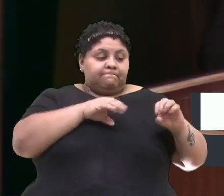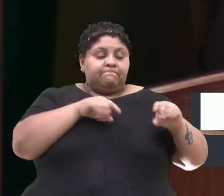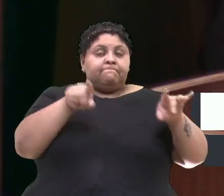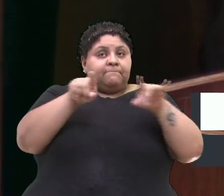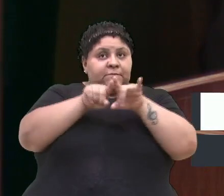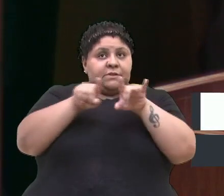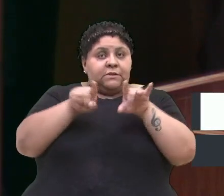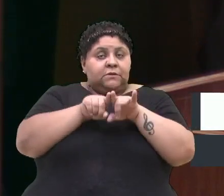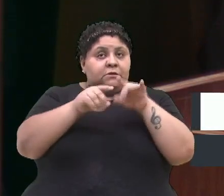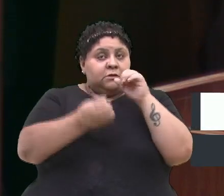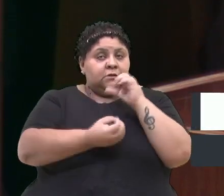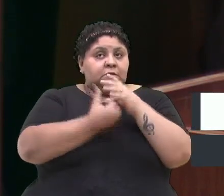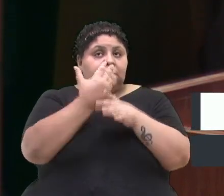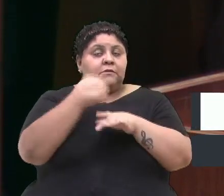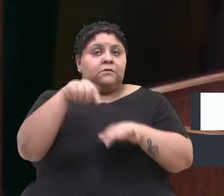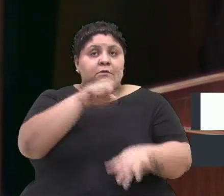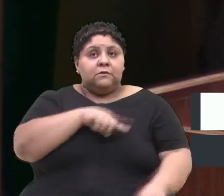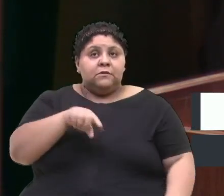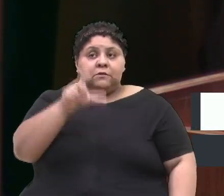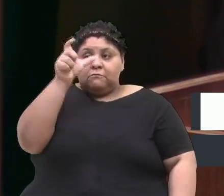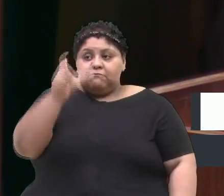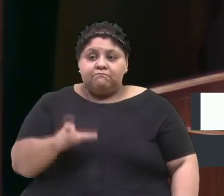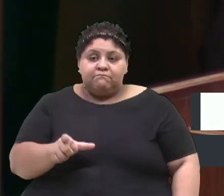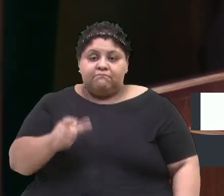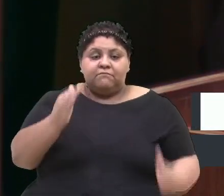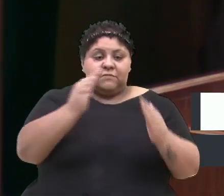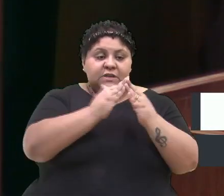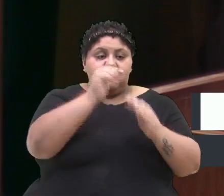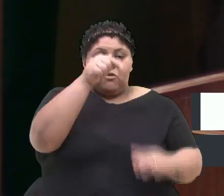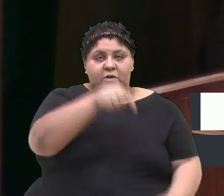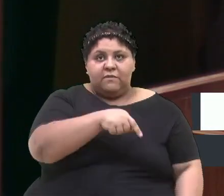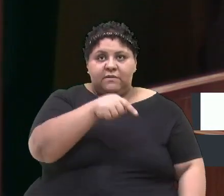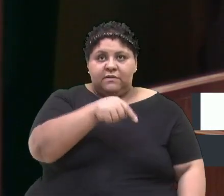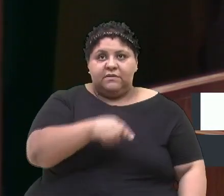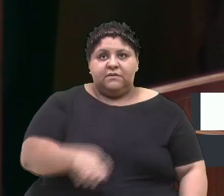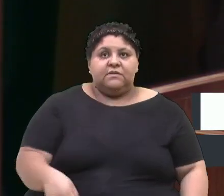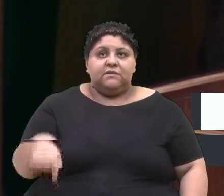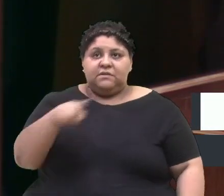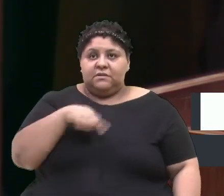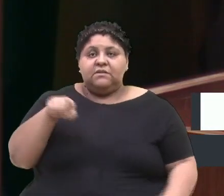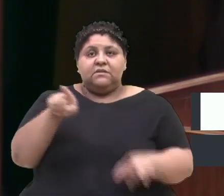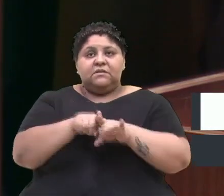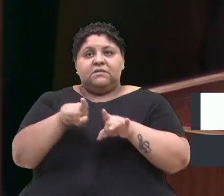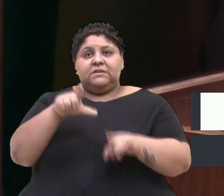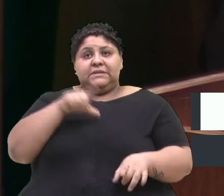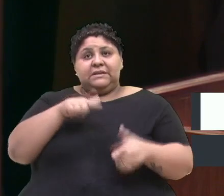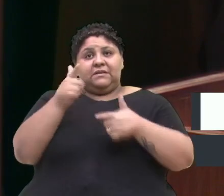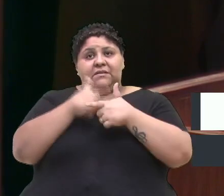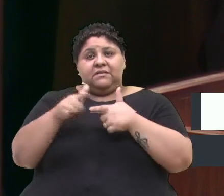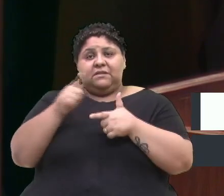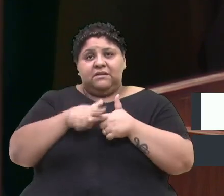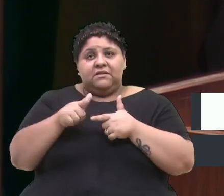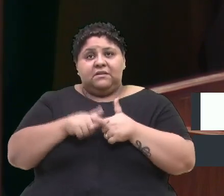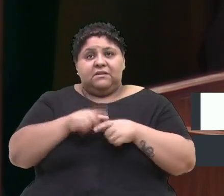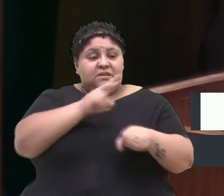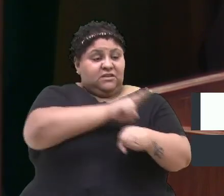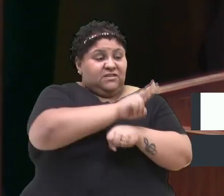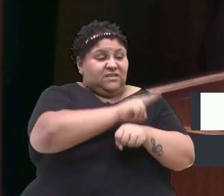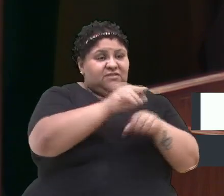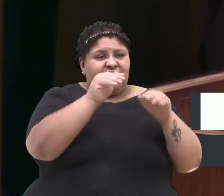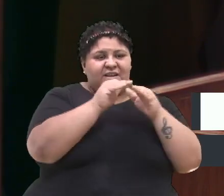a formação das nossas pessoas que moram aqui. A gente também tem problemas de vagas nas